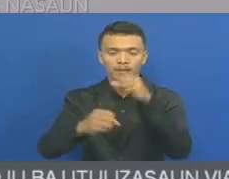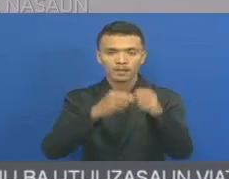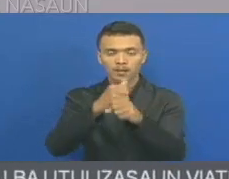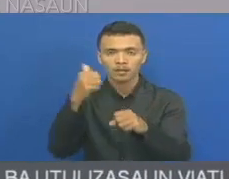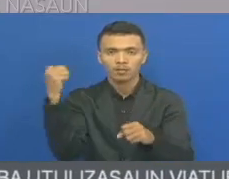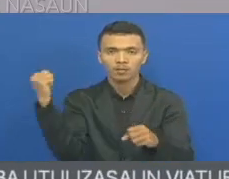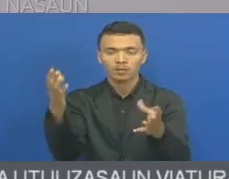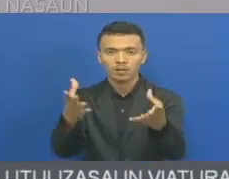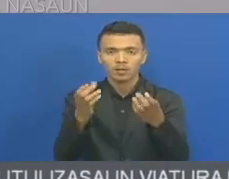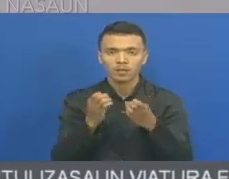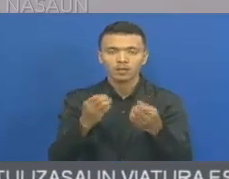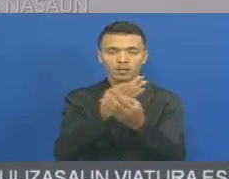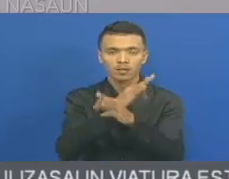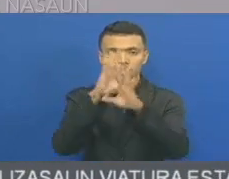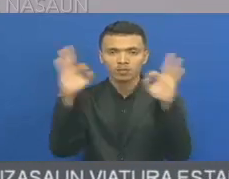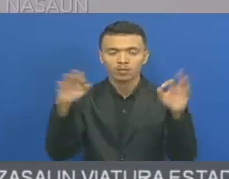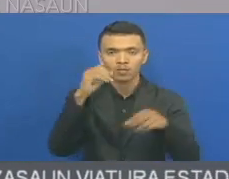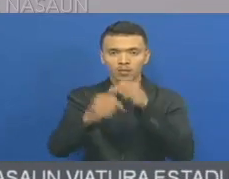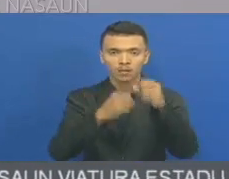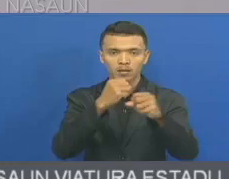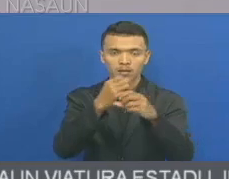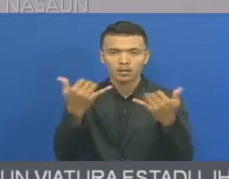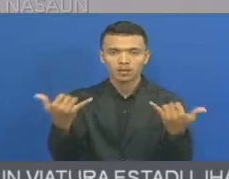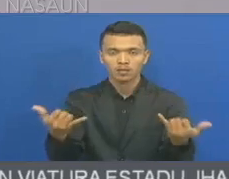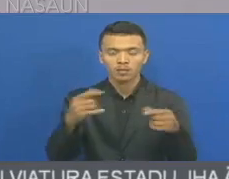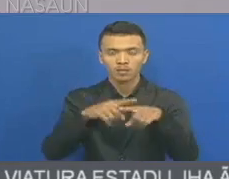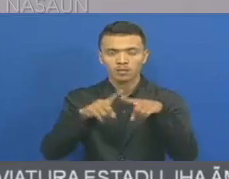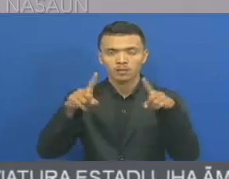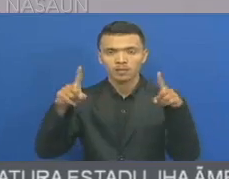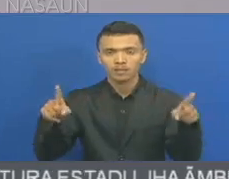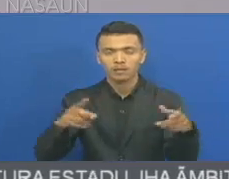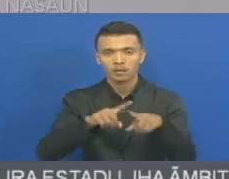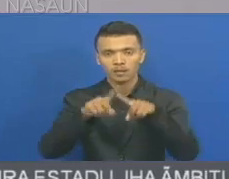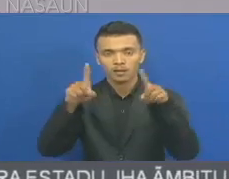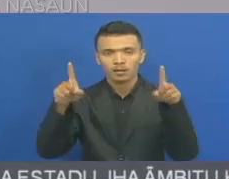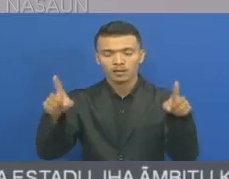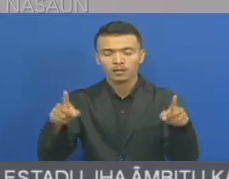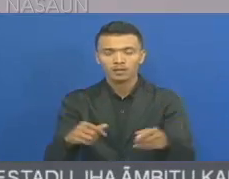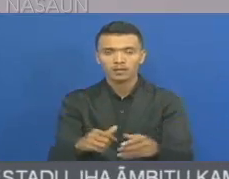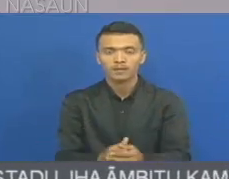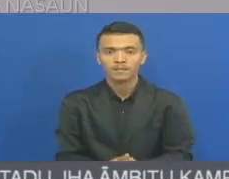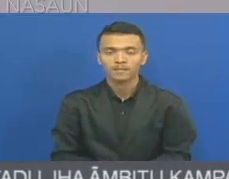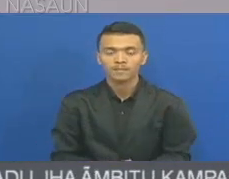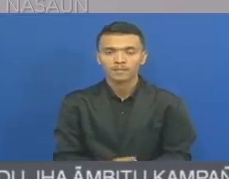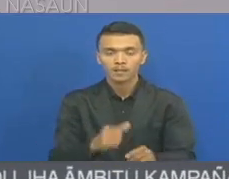ia primeiro trimestre tina ine mai be ia diferenças balu ke